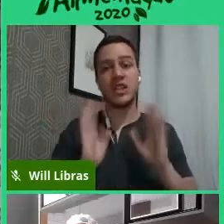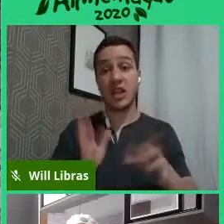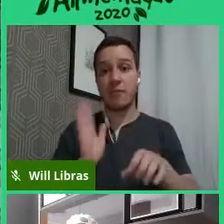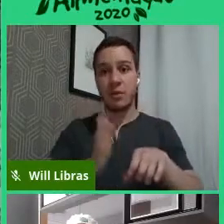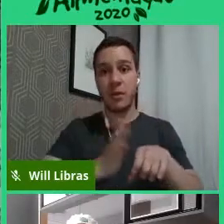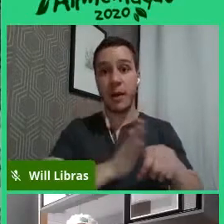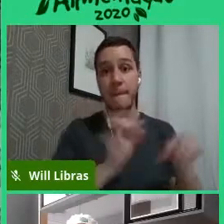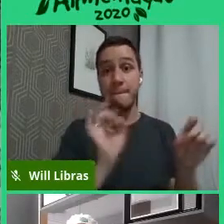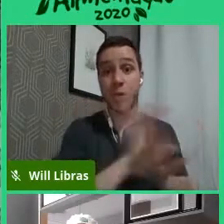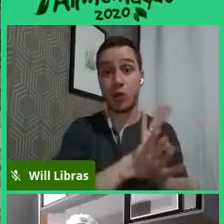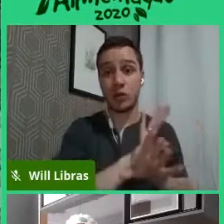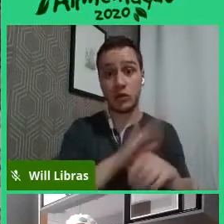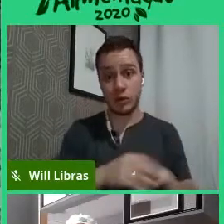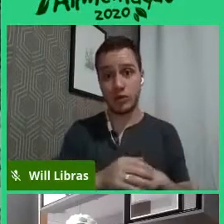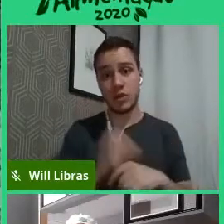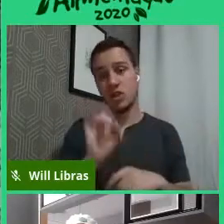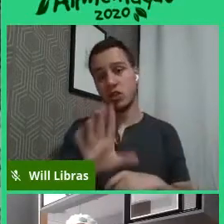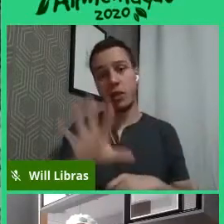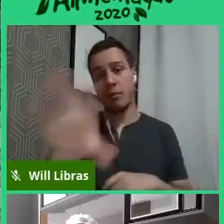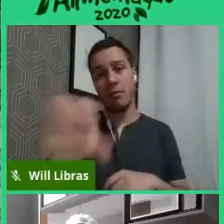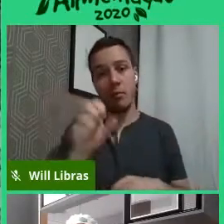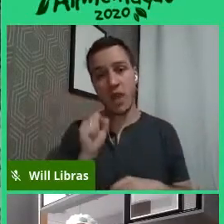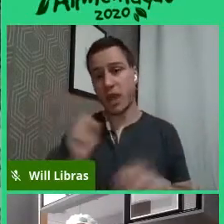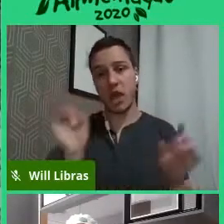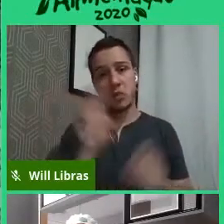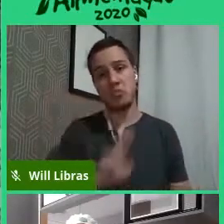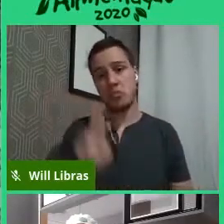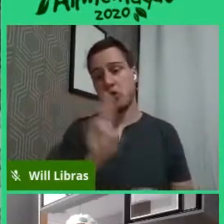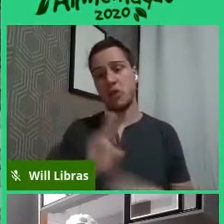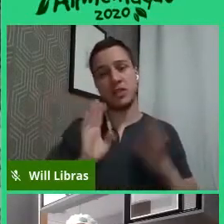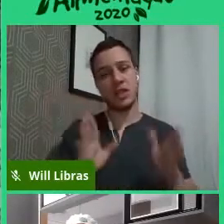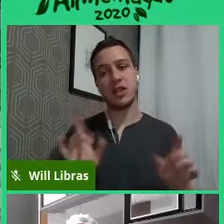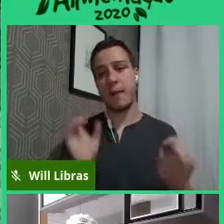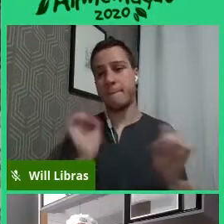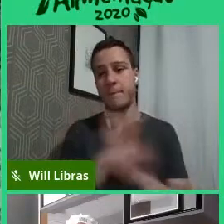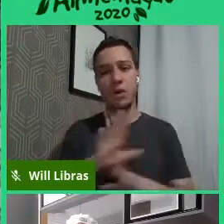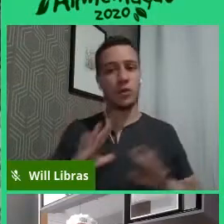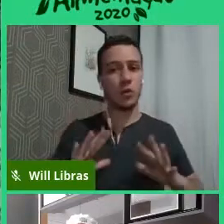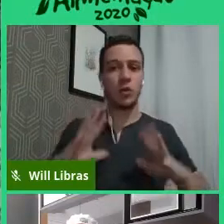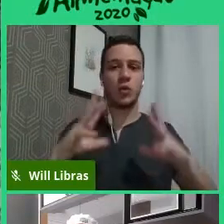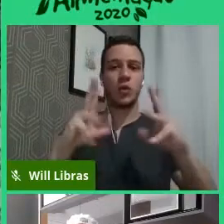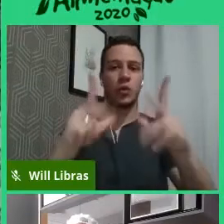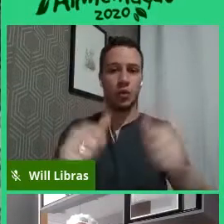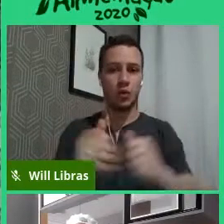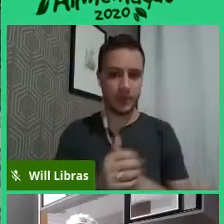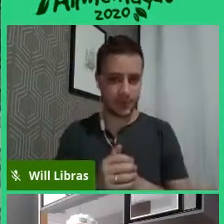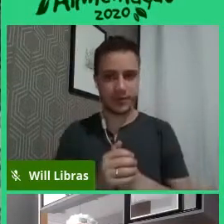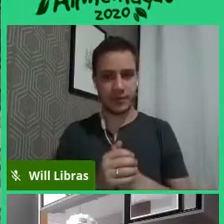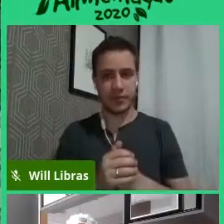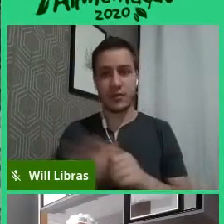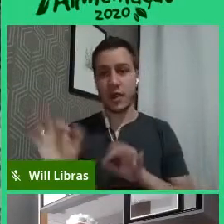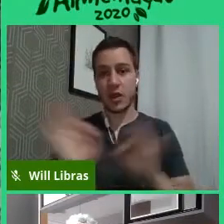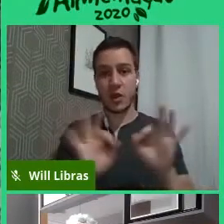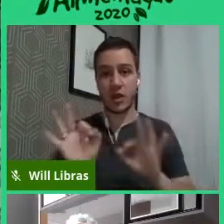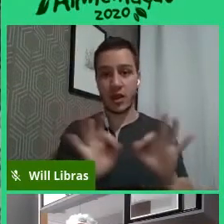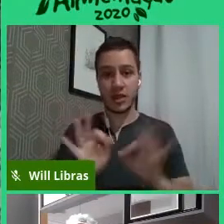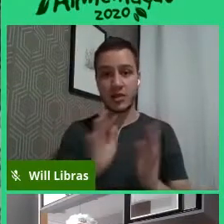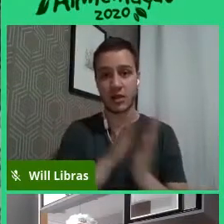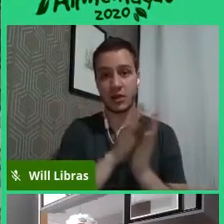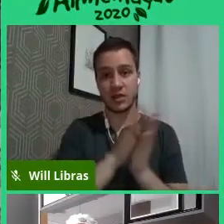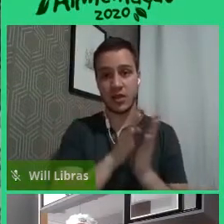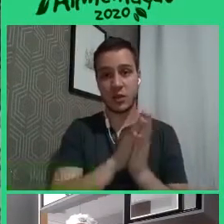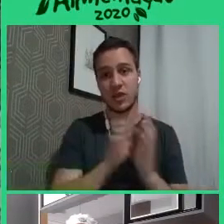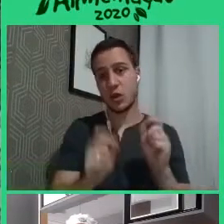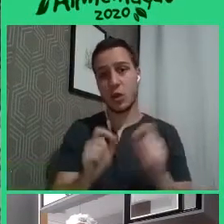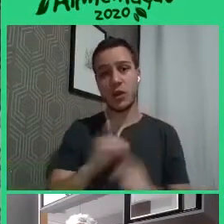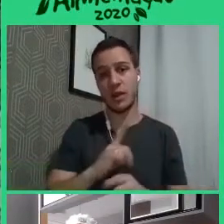seja mais prático. Eu só chegar na geladeira, tá tudo pronto, tudo picado, e ir montando o sanduíche com o que eu